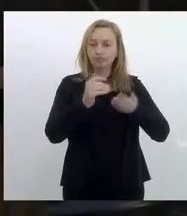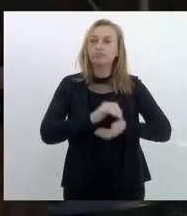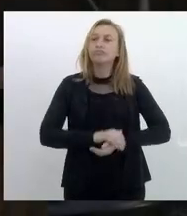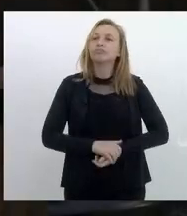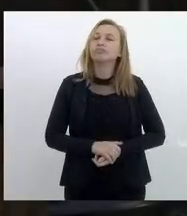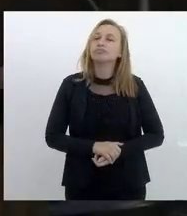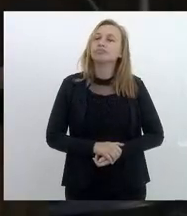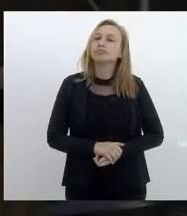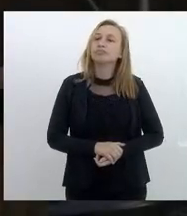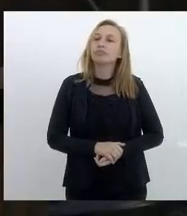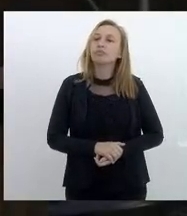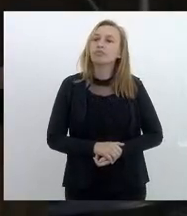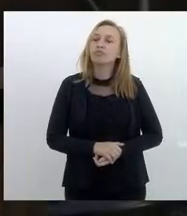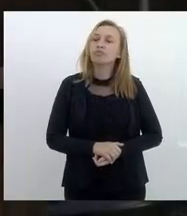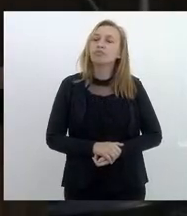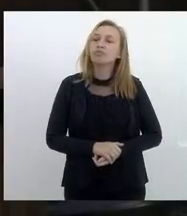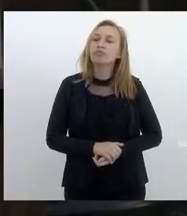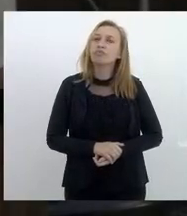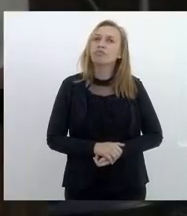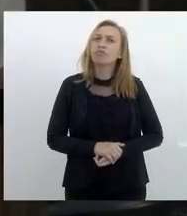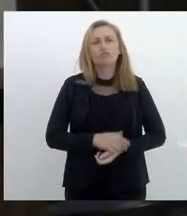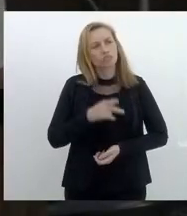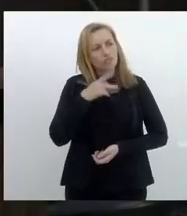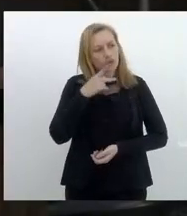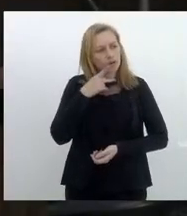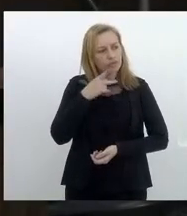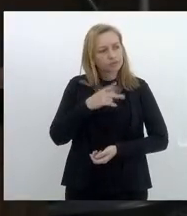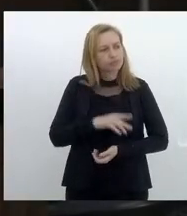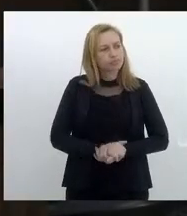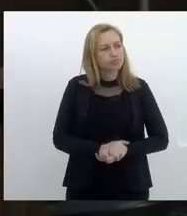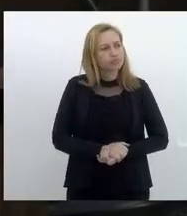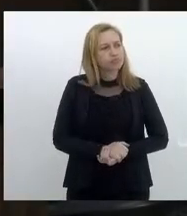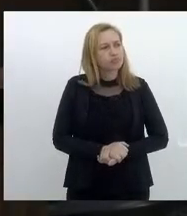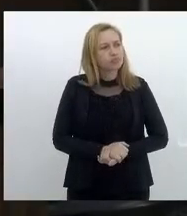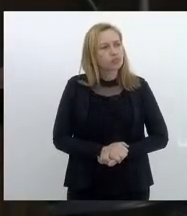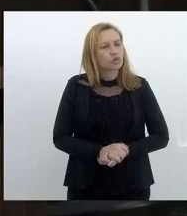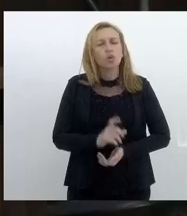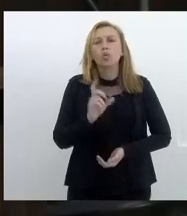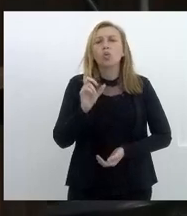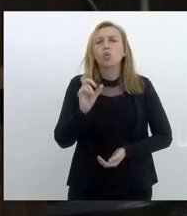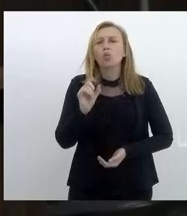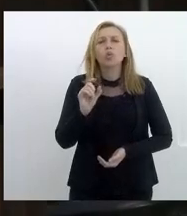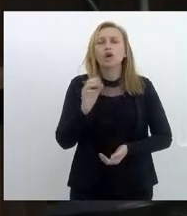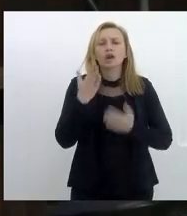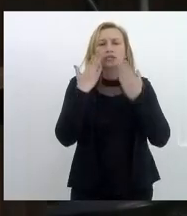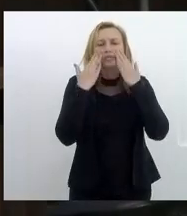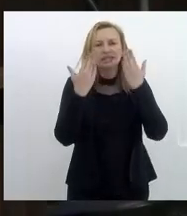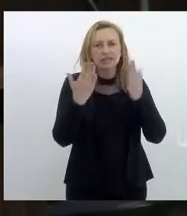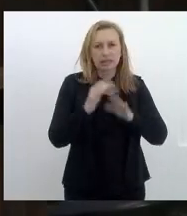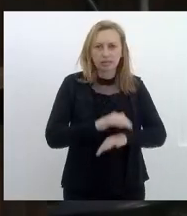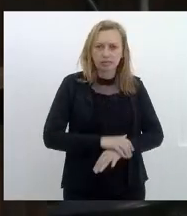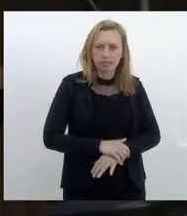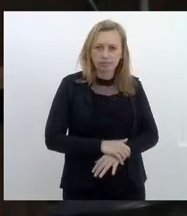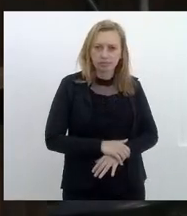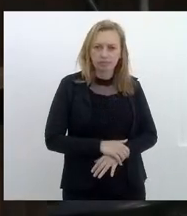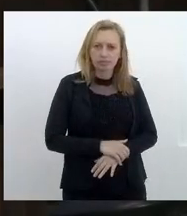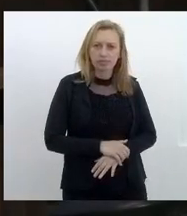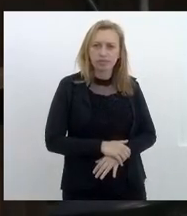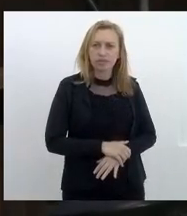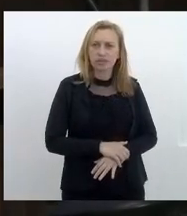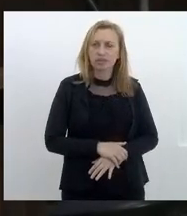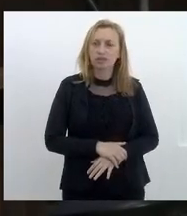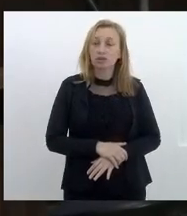e eu diria o seguinte o que foi apresentado para